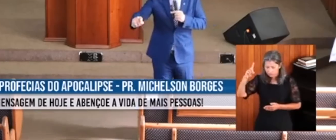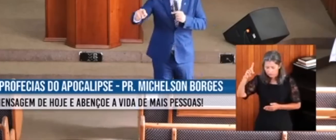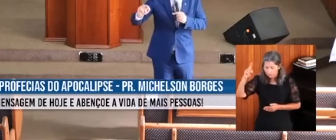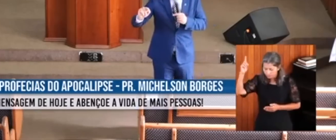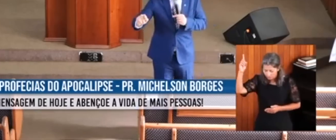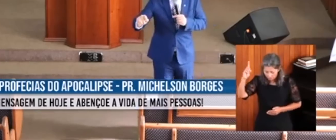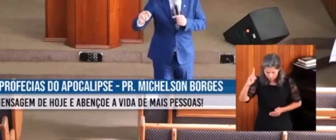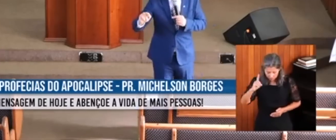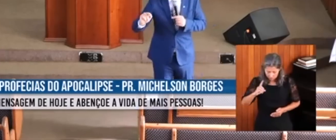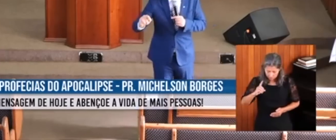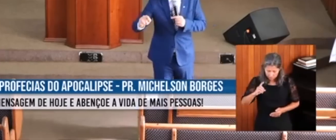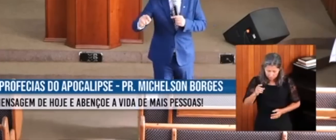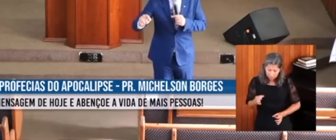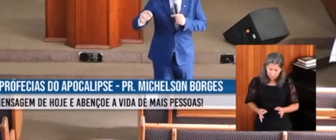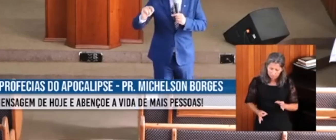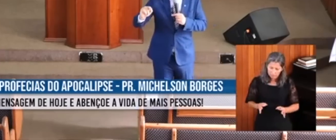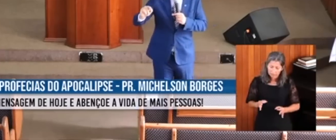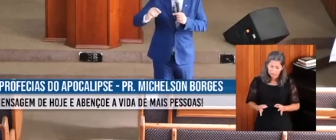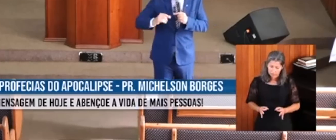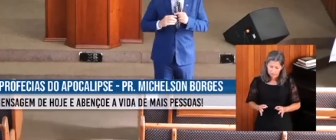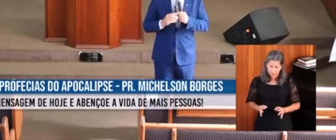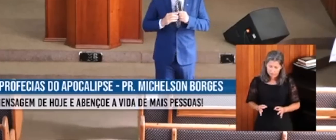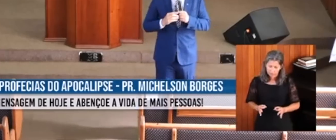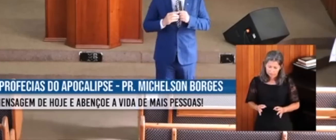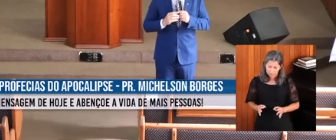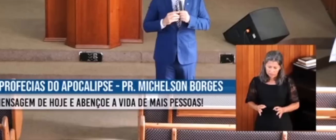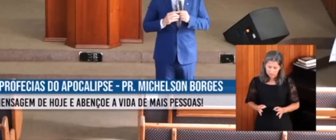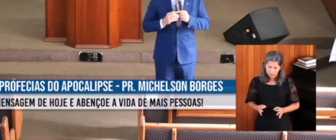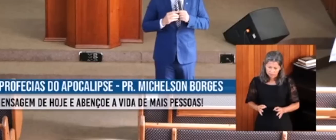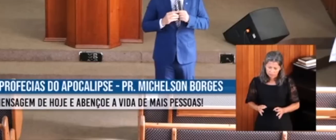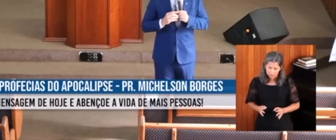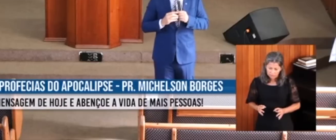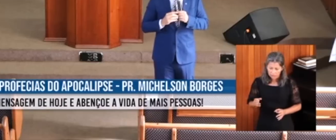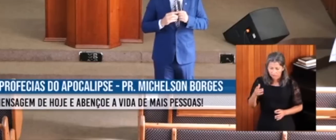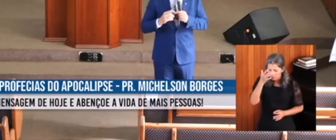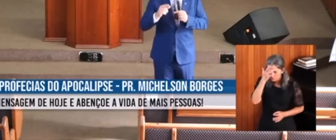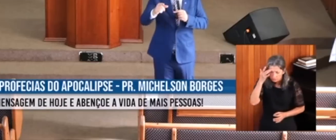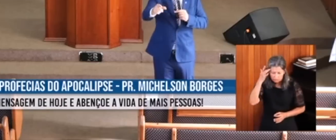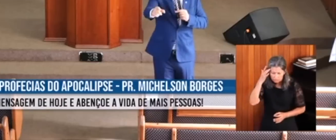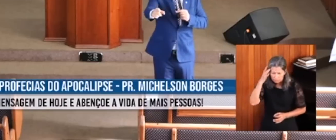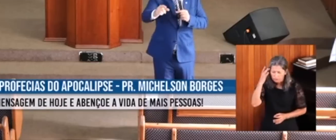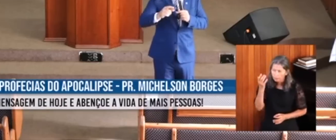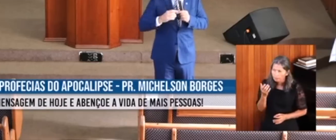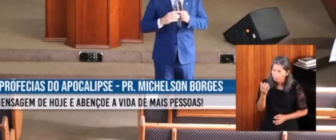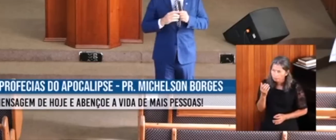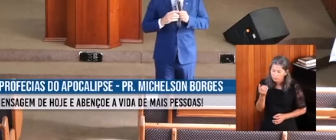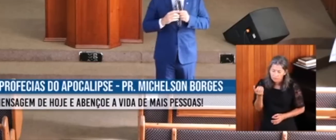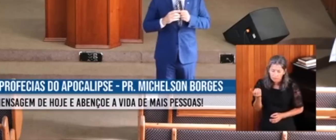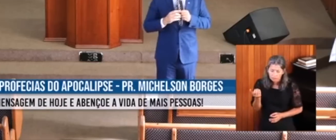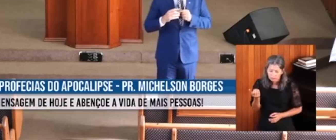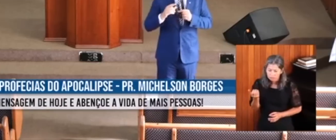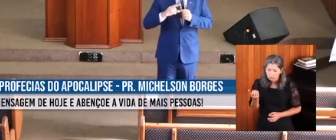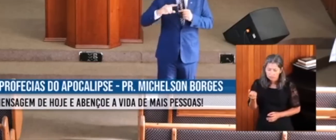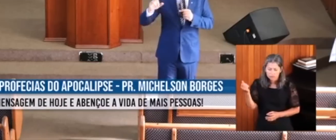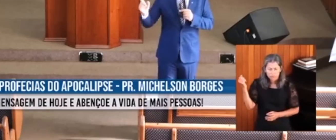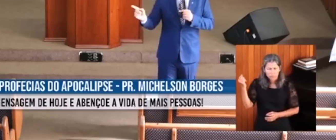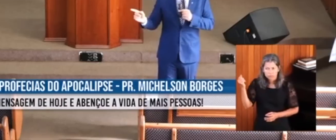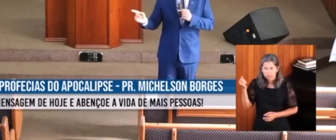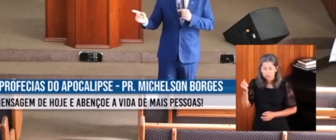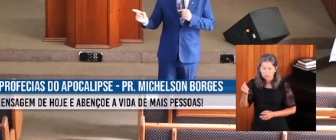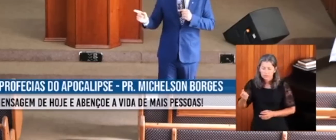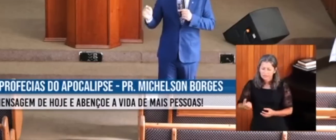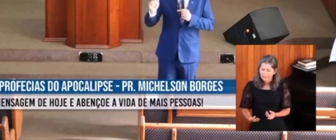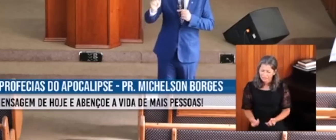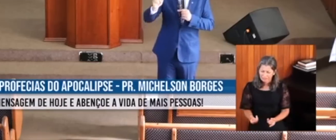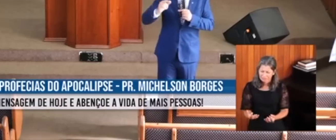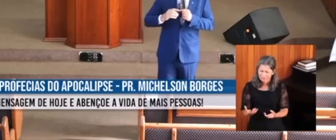Jesus embaixo do altar, está clamando por justiça. E a resposta é: aguardem. Ainda haverá outros